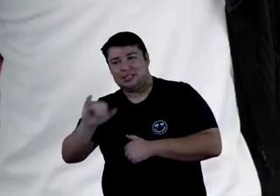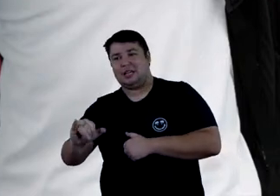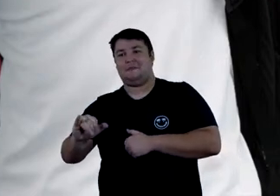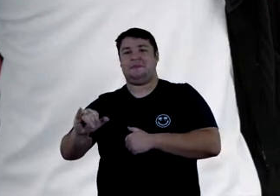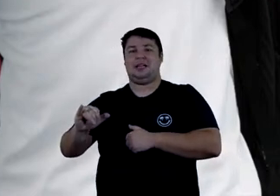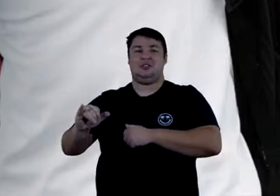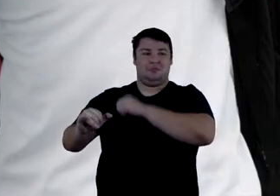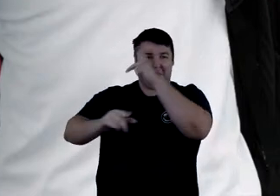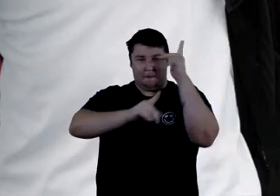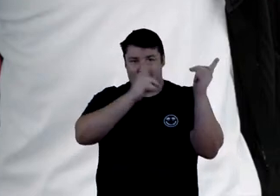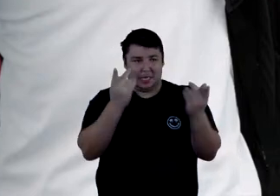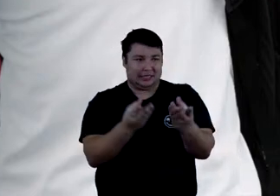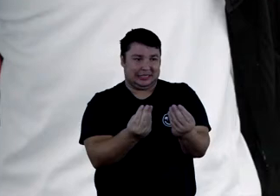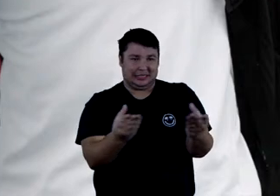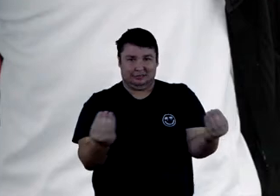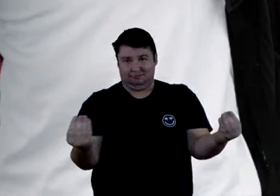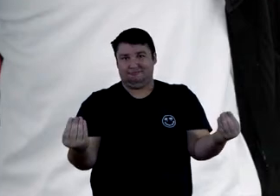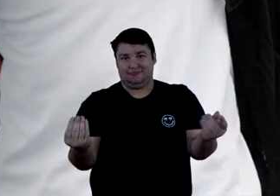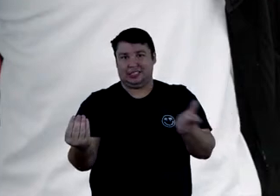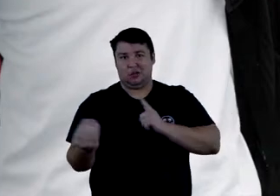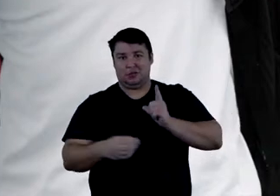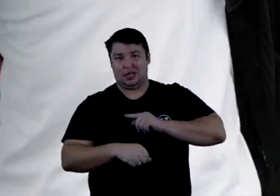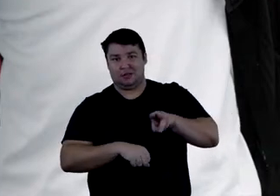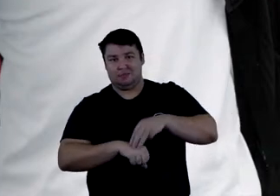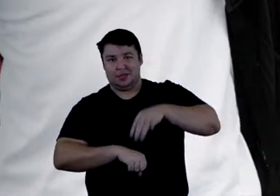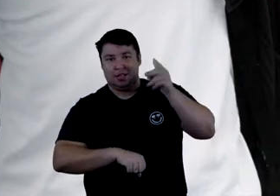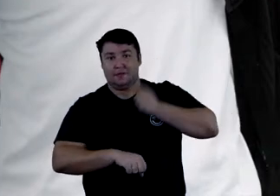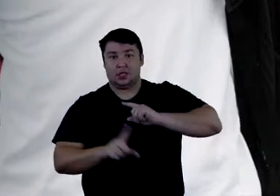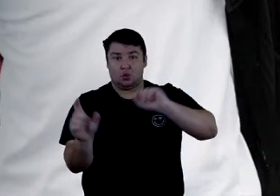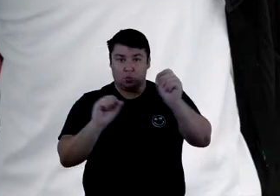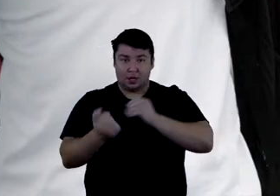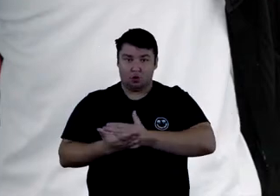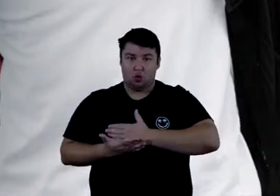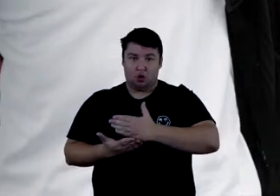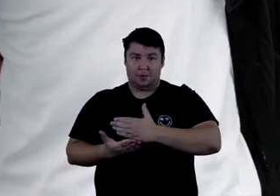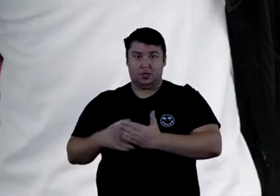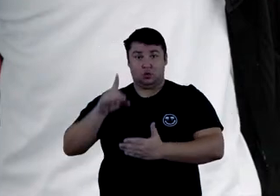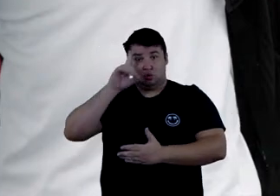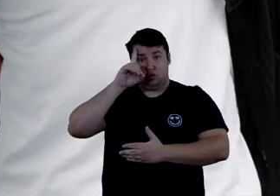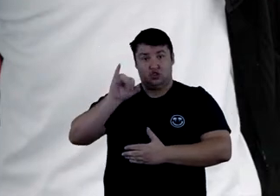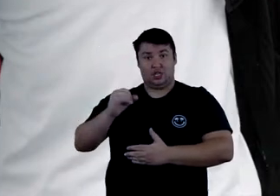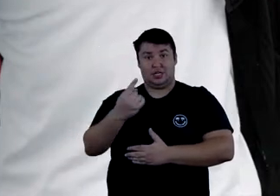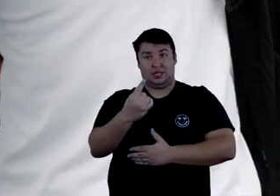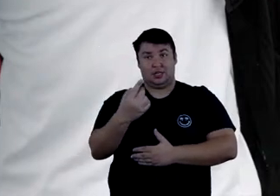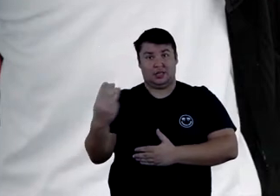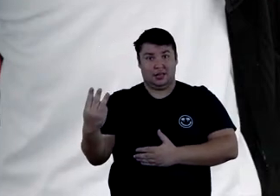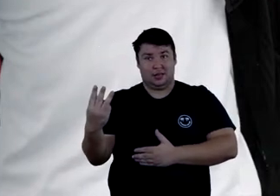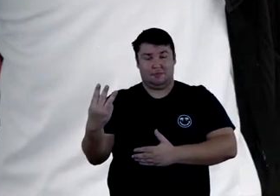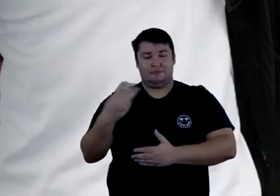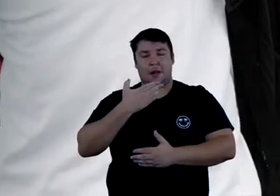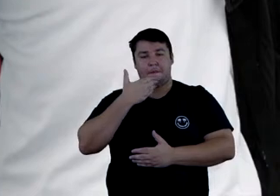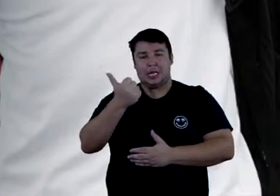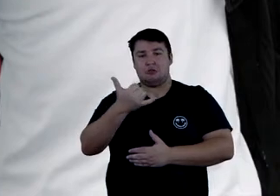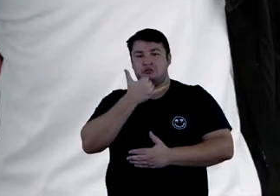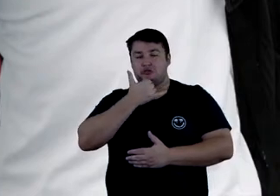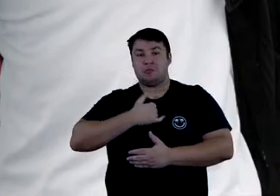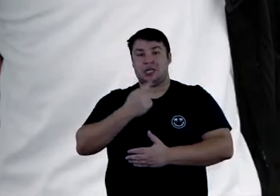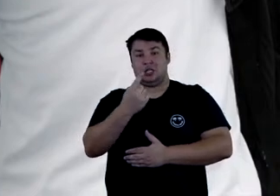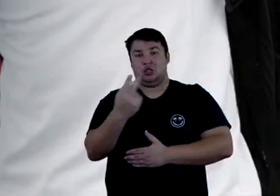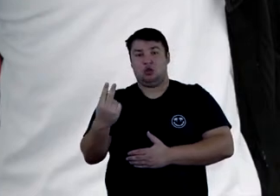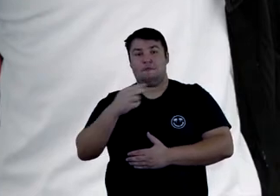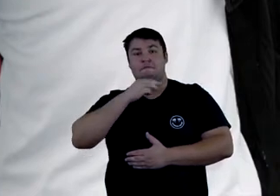muitos órfãos. Então esse ministério dará início no dia 13, ou melhor, 12 de